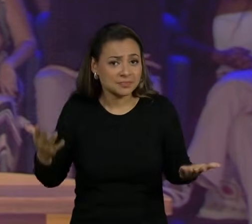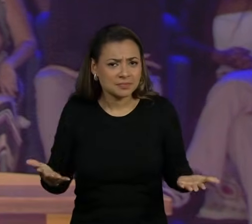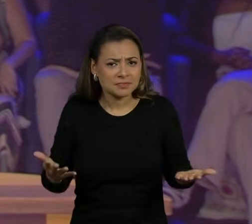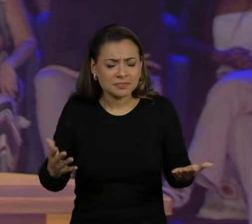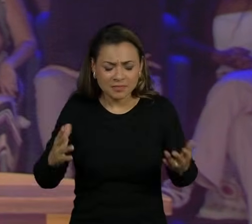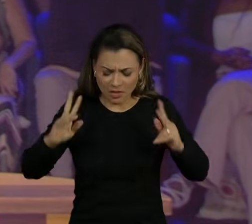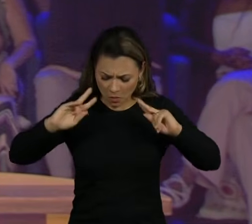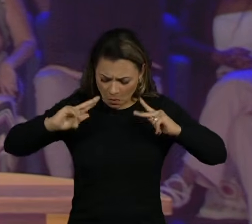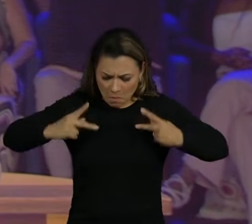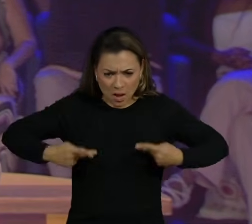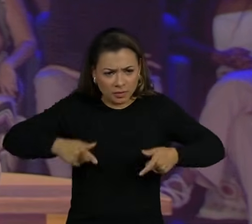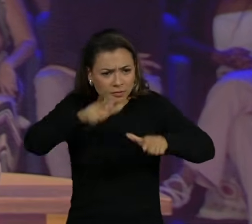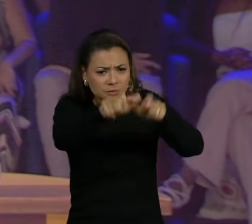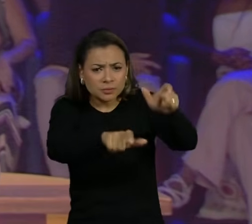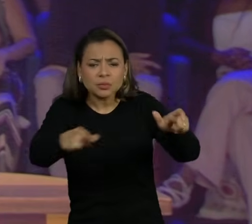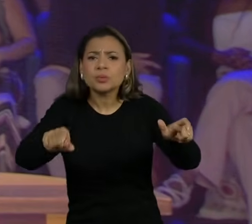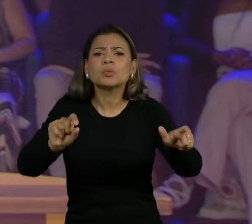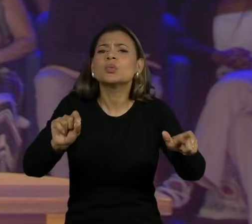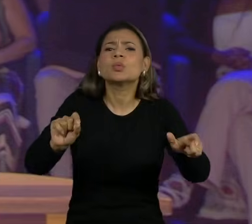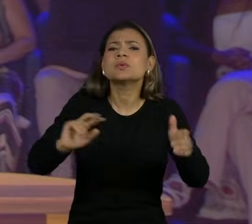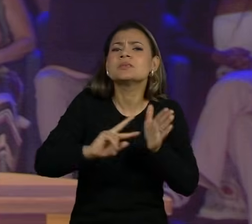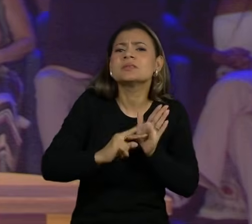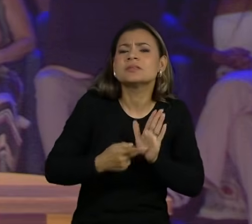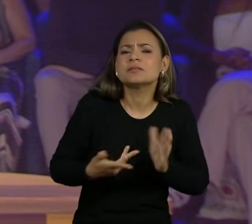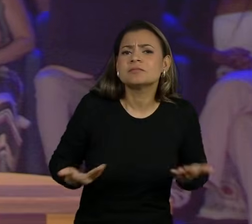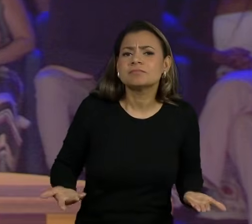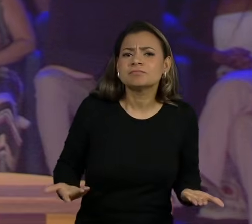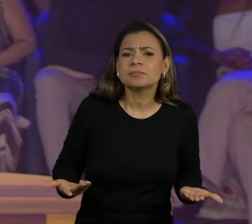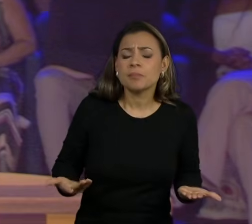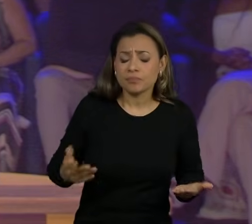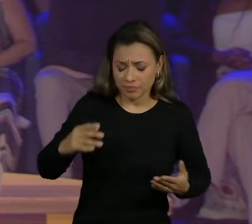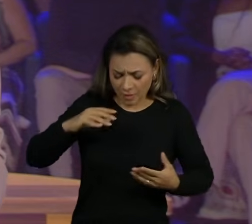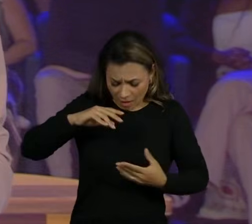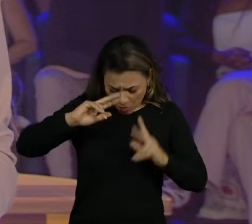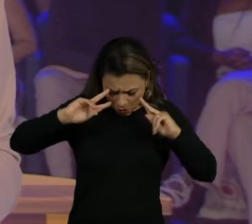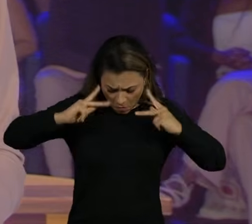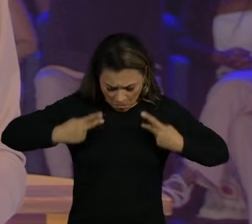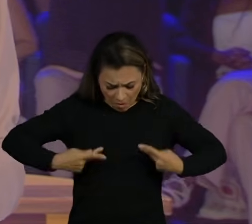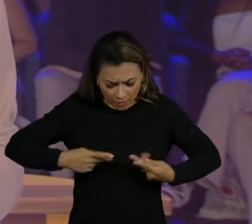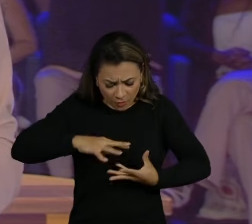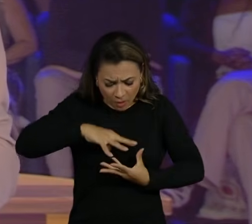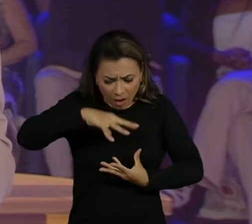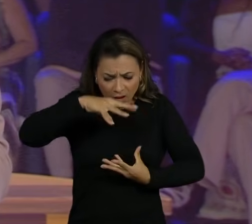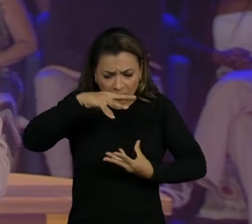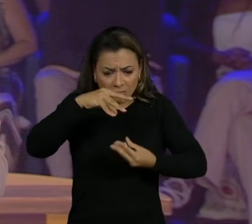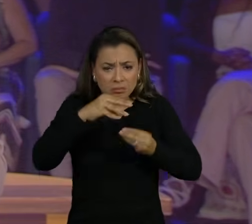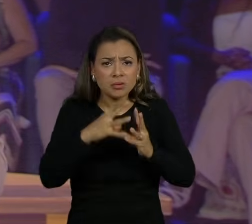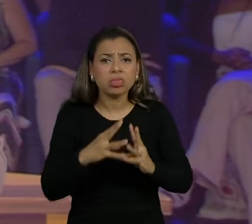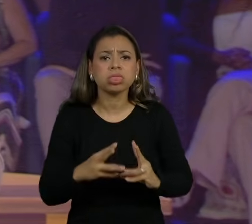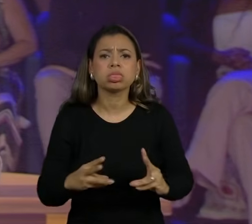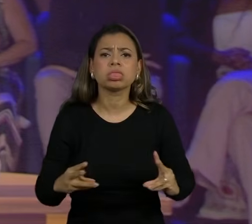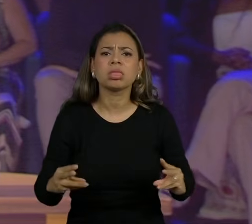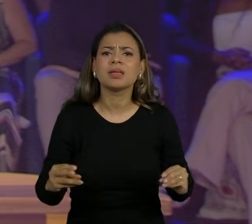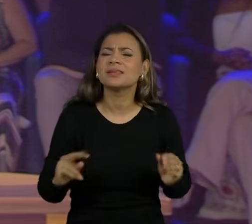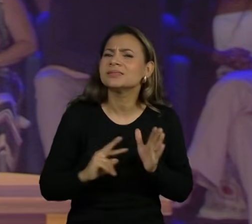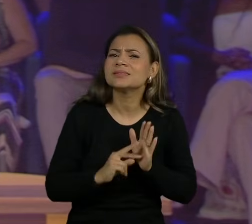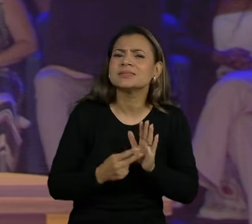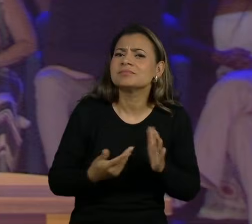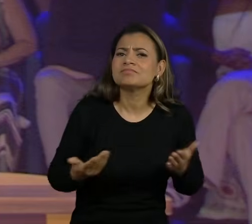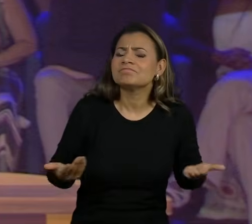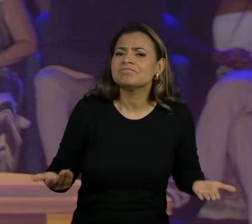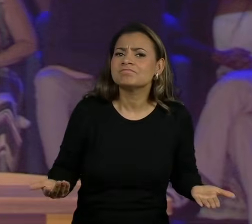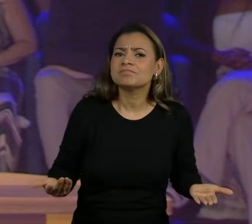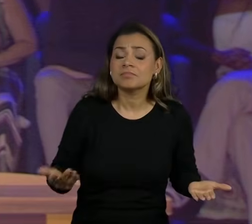alma humana? Ou o que é um humano desalmado? Ou o que é um mundo